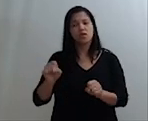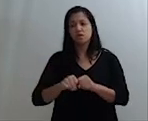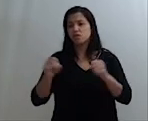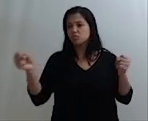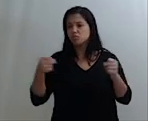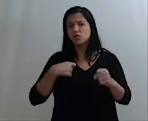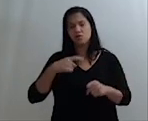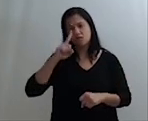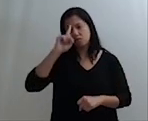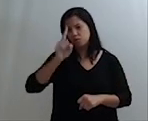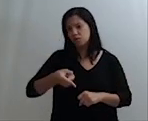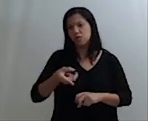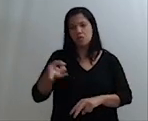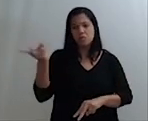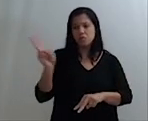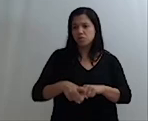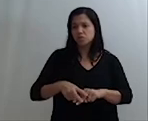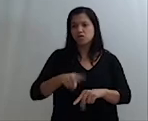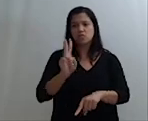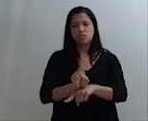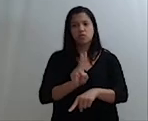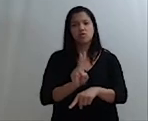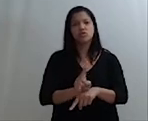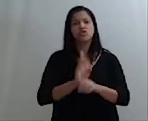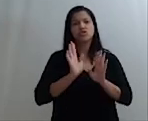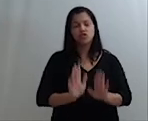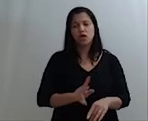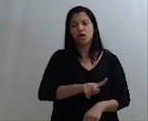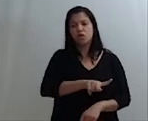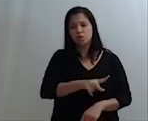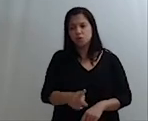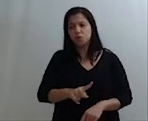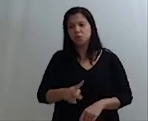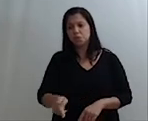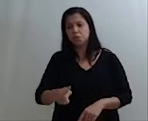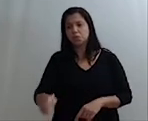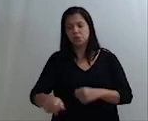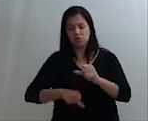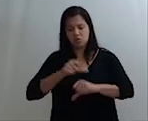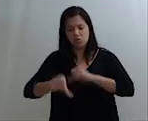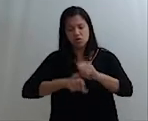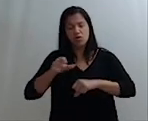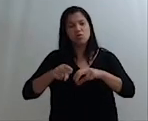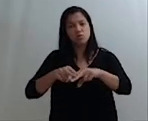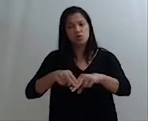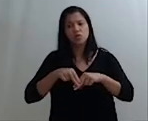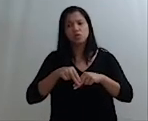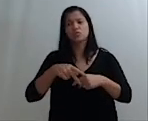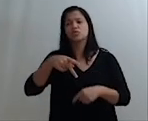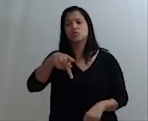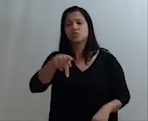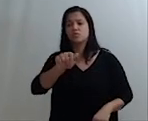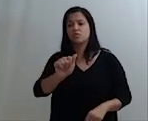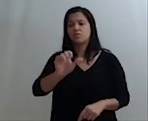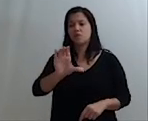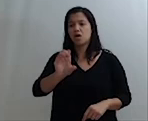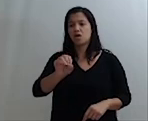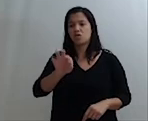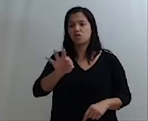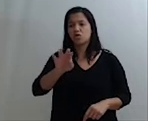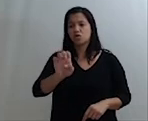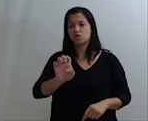preventiva de ofício após as ações trazidas pelo pacote anticrime os outros argumentos